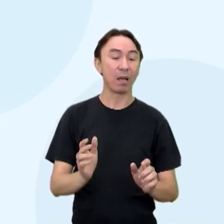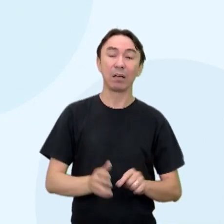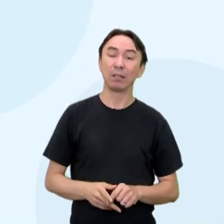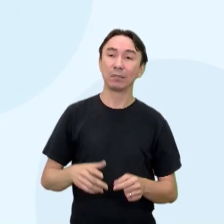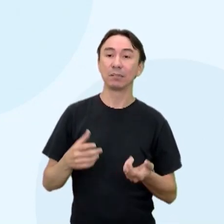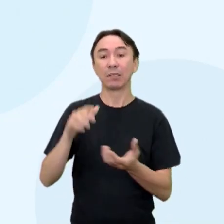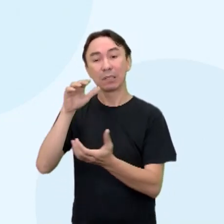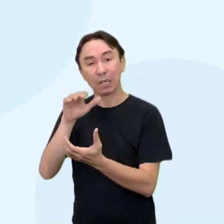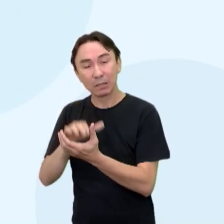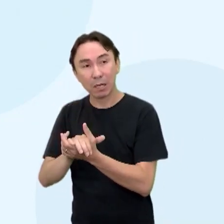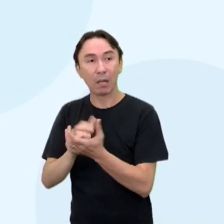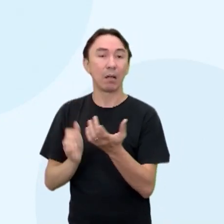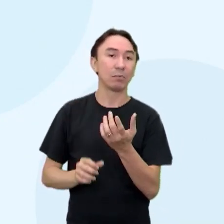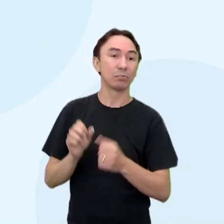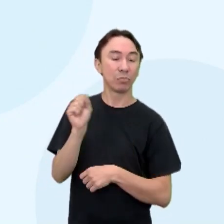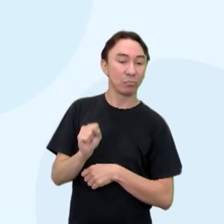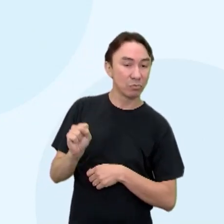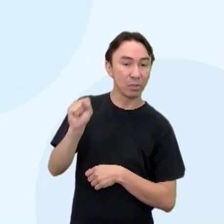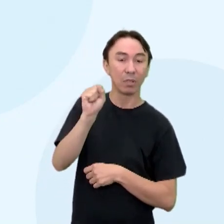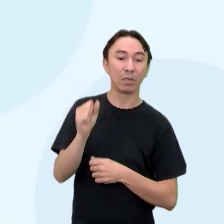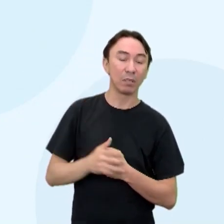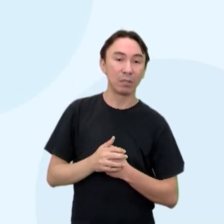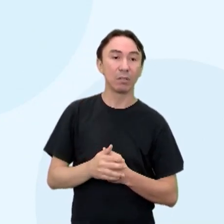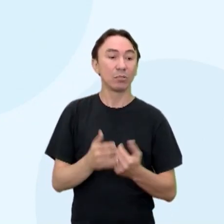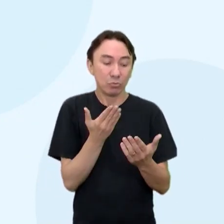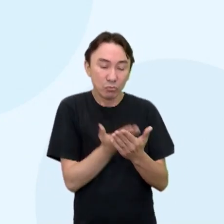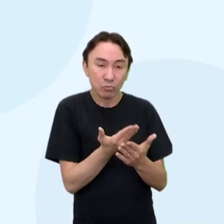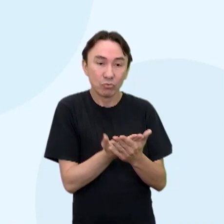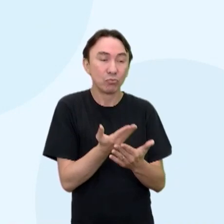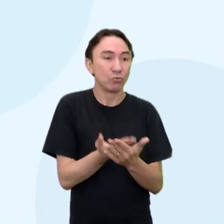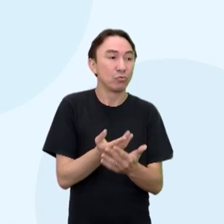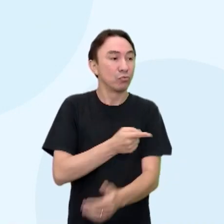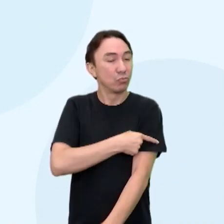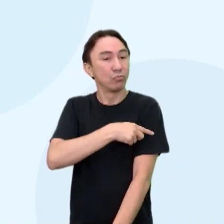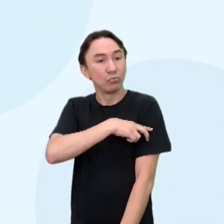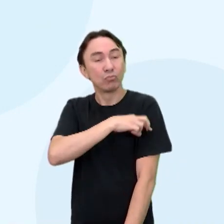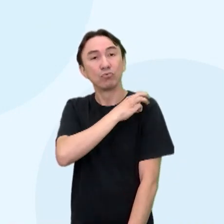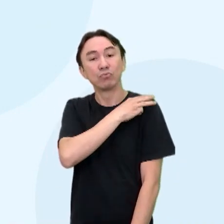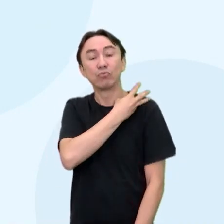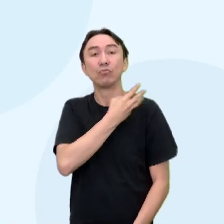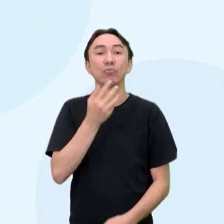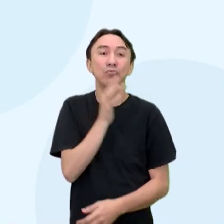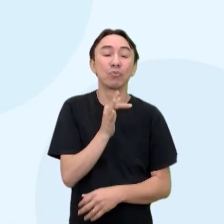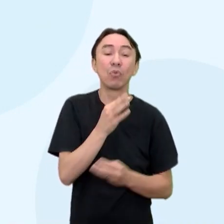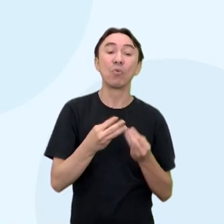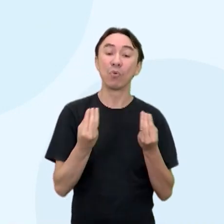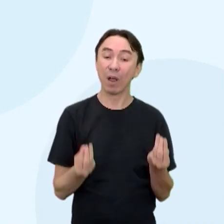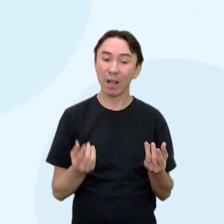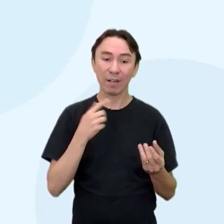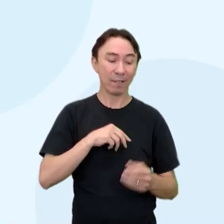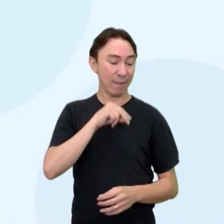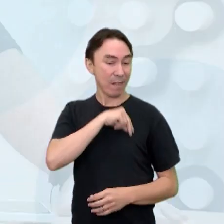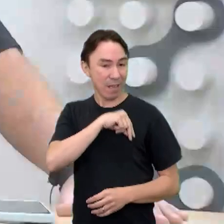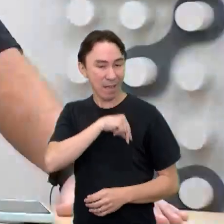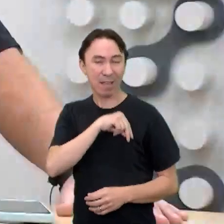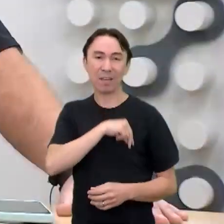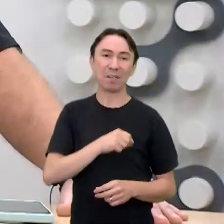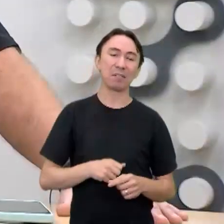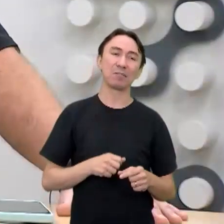de escolaridade, e econômicas, renda, ocupação, entre outras. E nós vamos